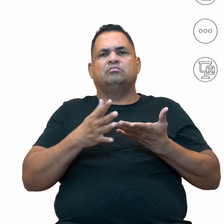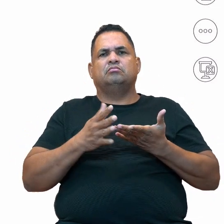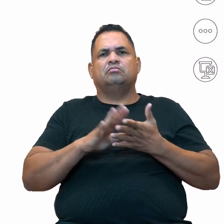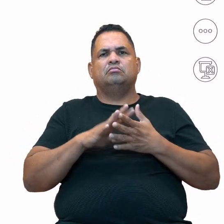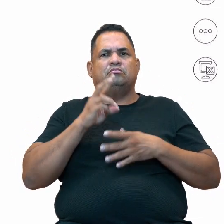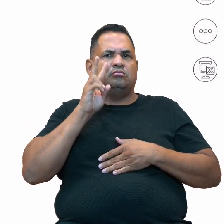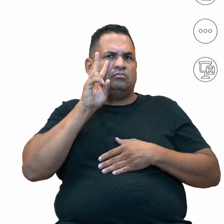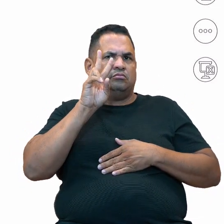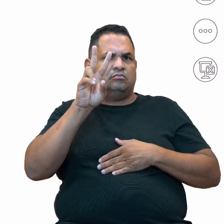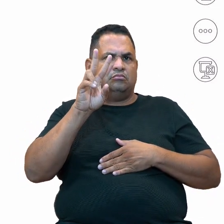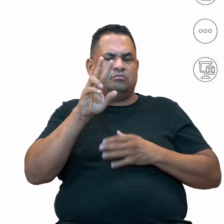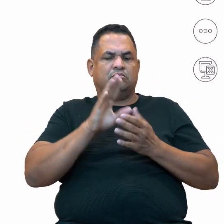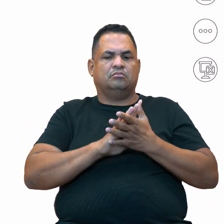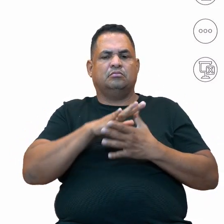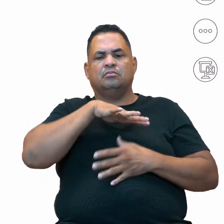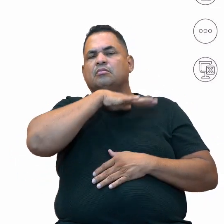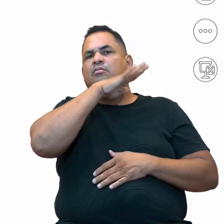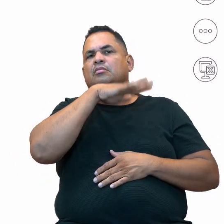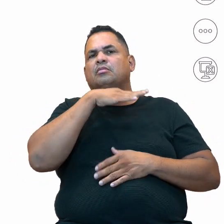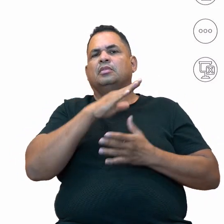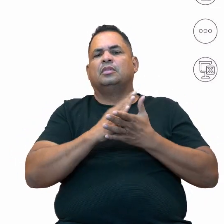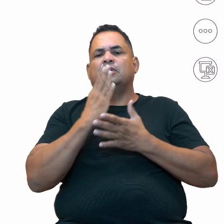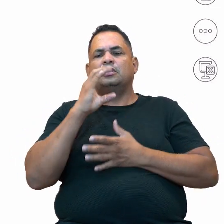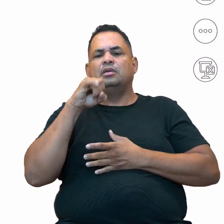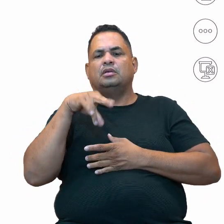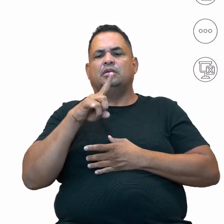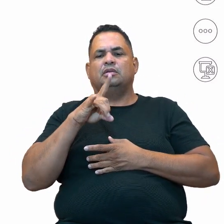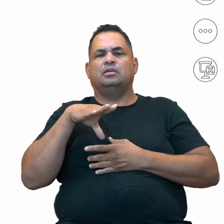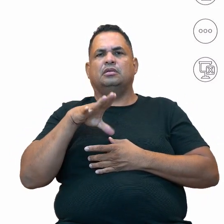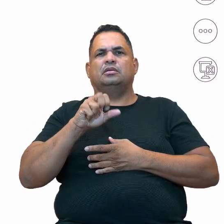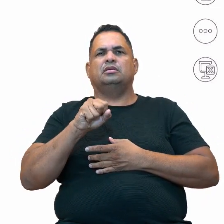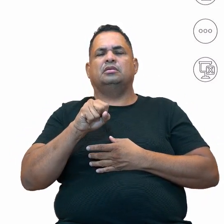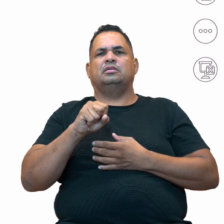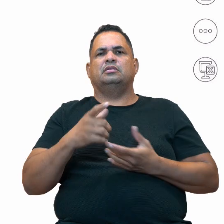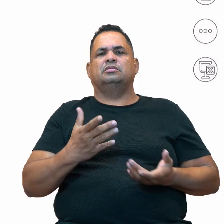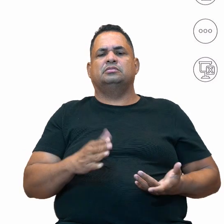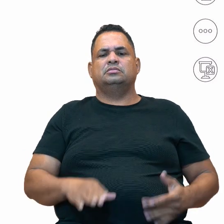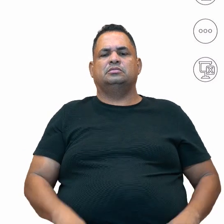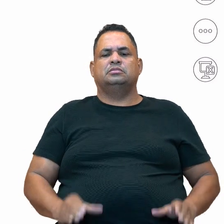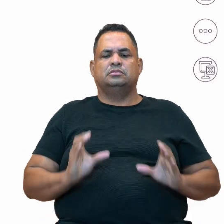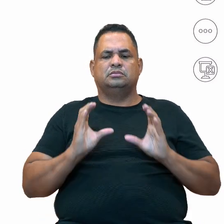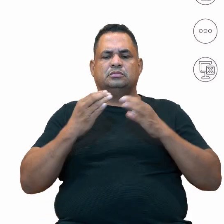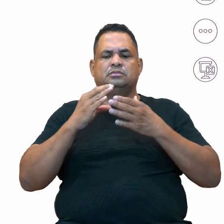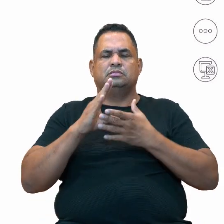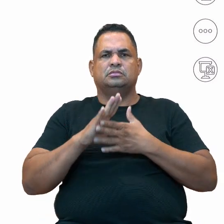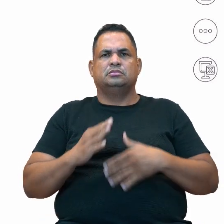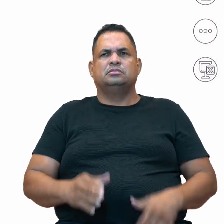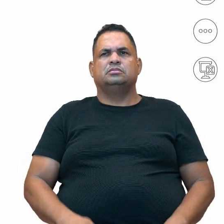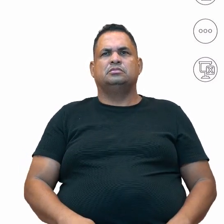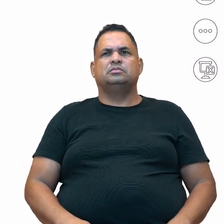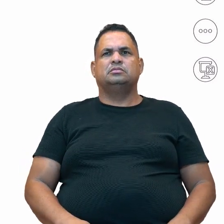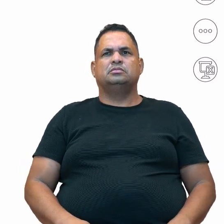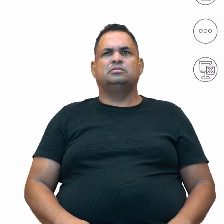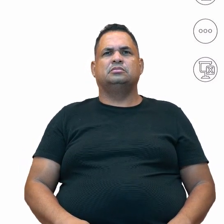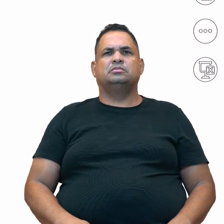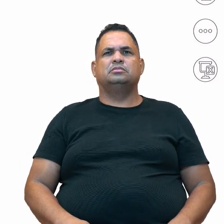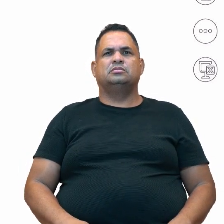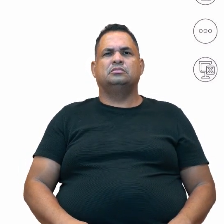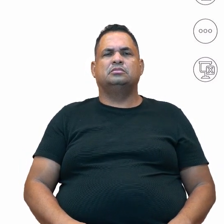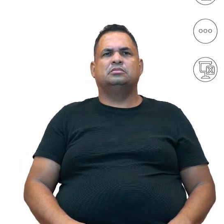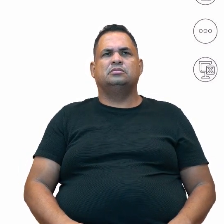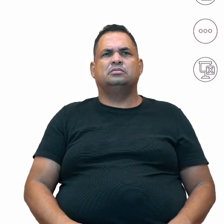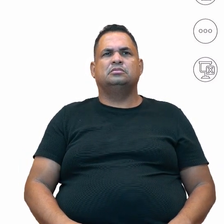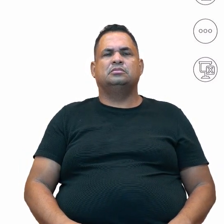identificar que se trata de um animal quinidário, vai então ser do grupo dos quinidários, tá bom?